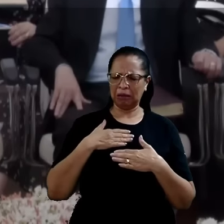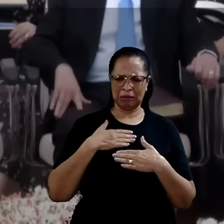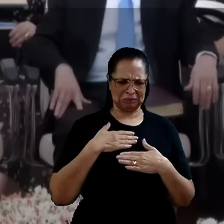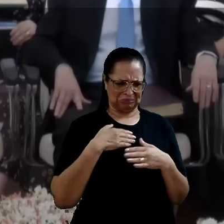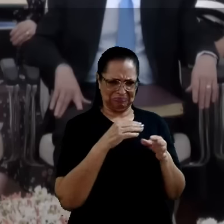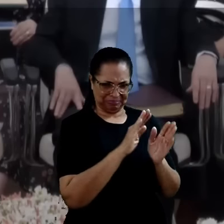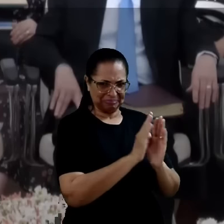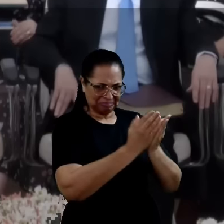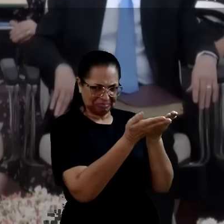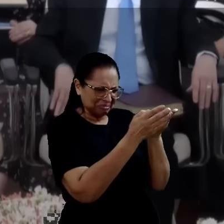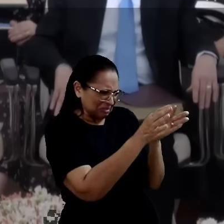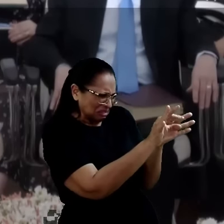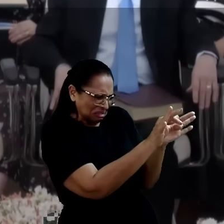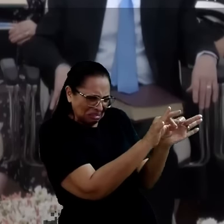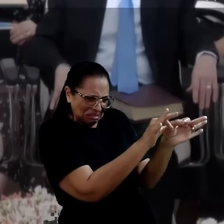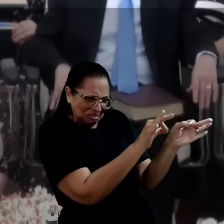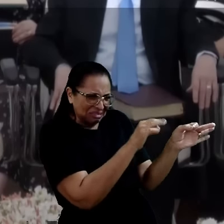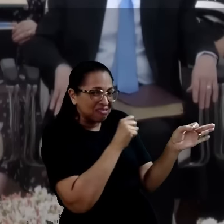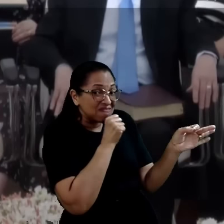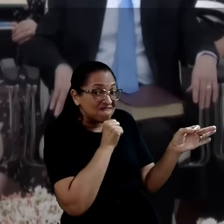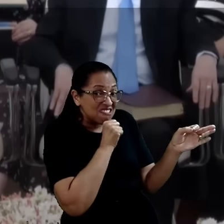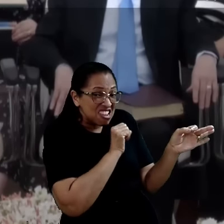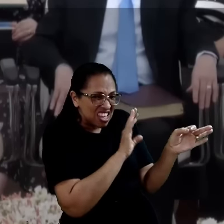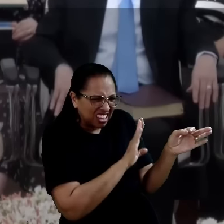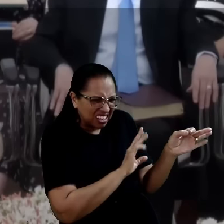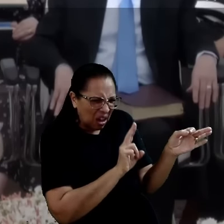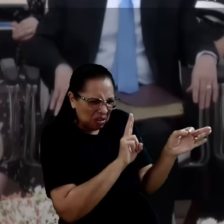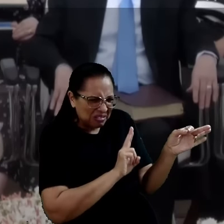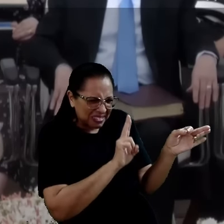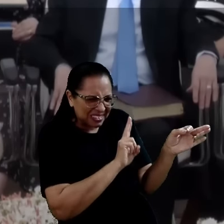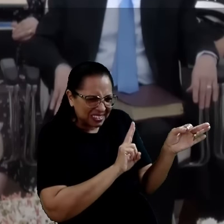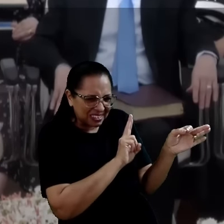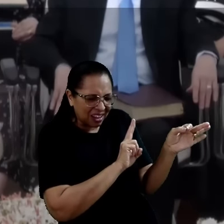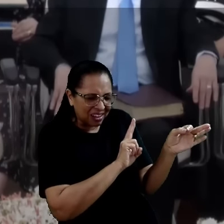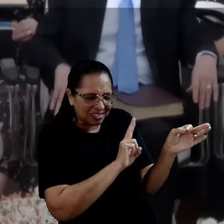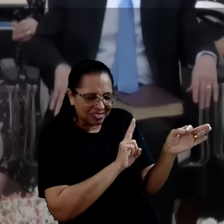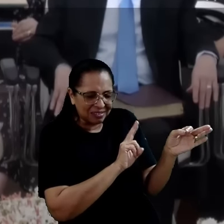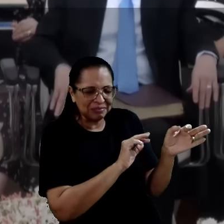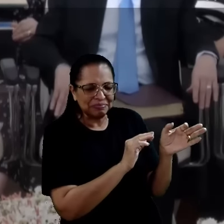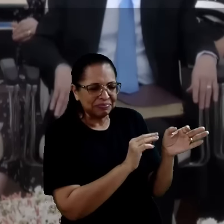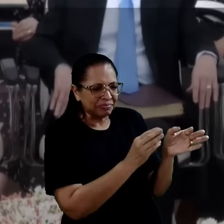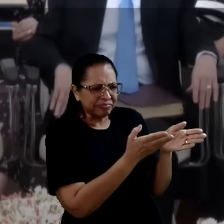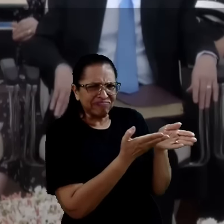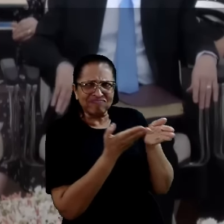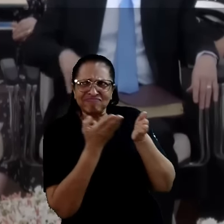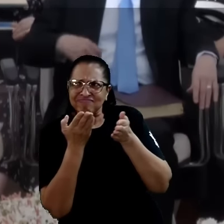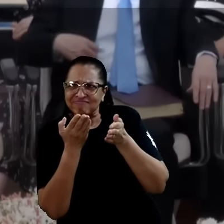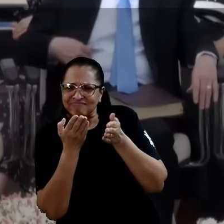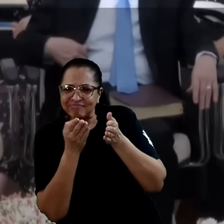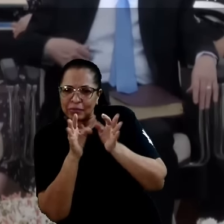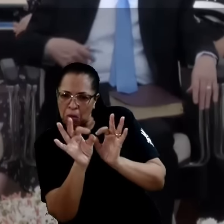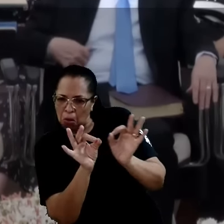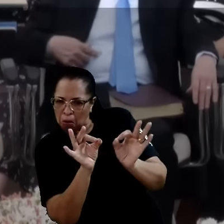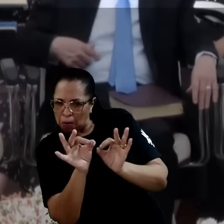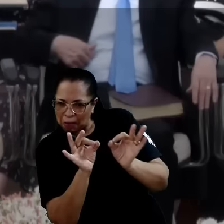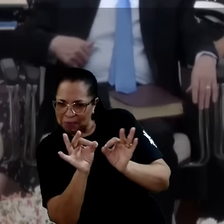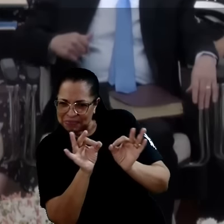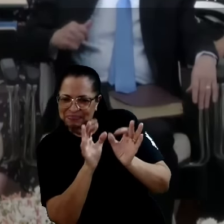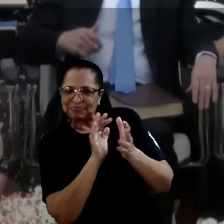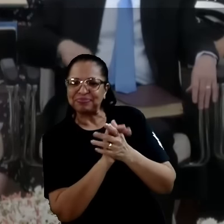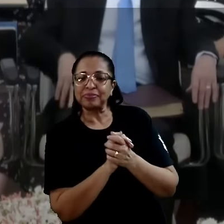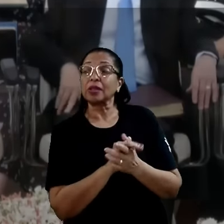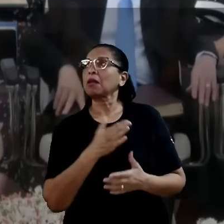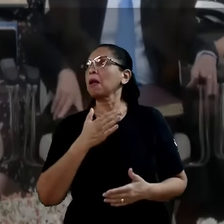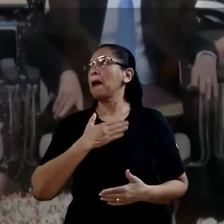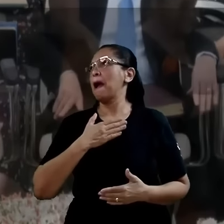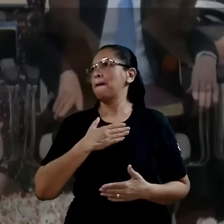minha aí ele levou a dele rapaz fez a Bíblia direitinho arrumou consertou essa aqui também tá assim mas é